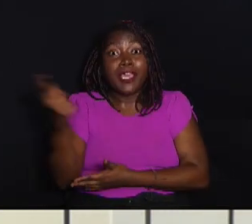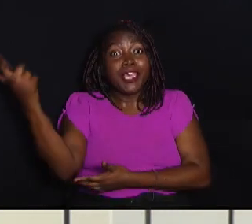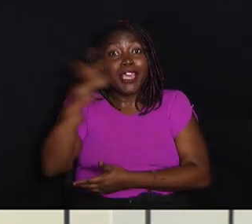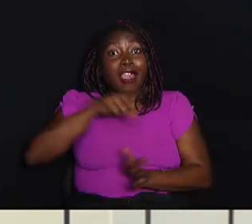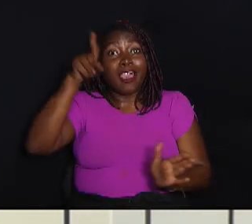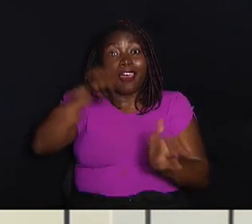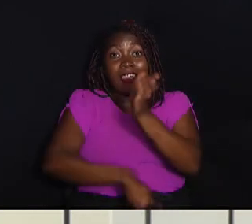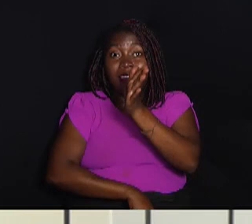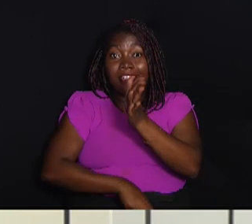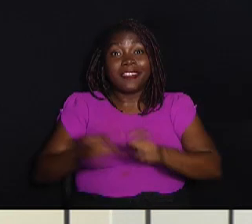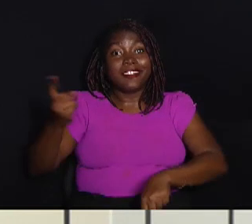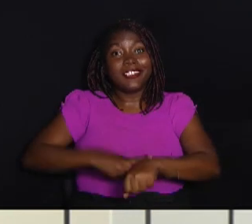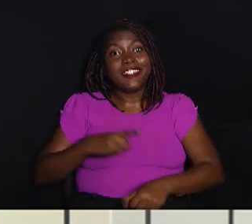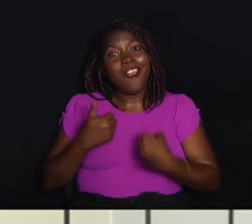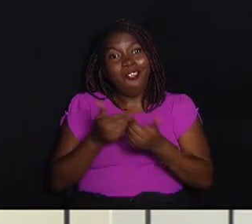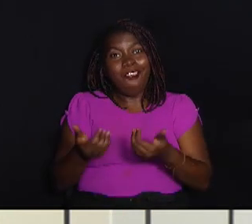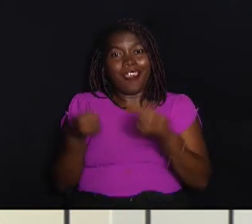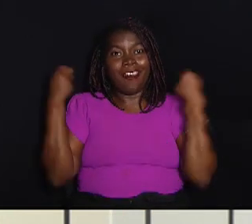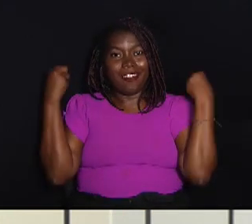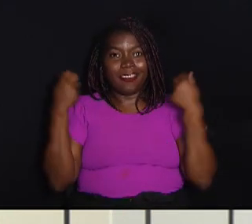desconto na hora de pegar o